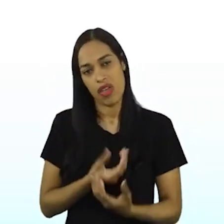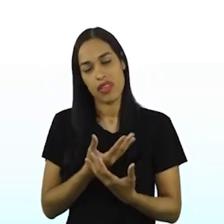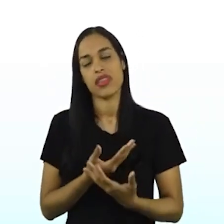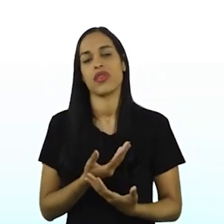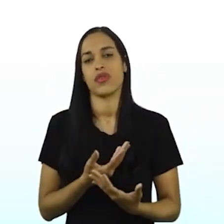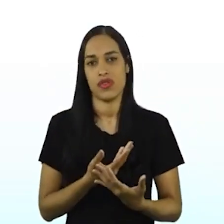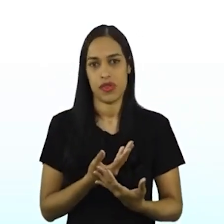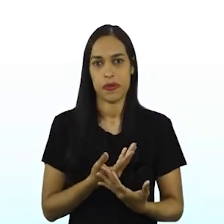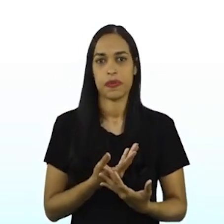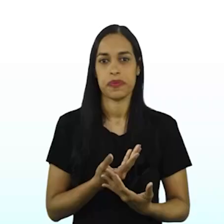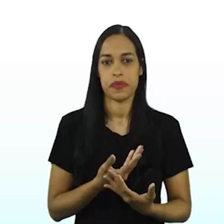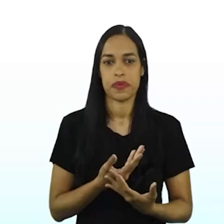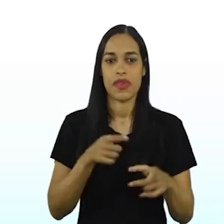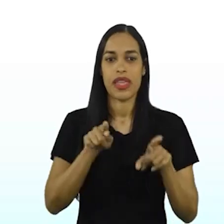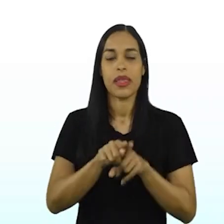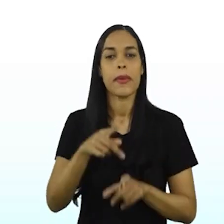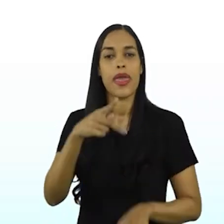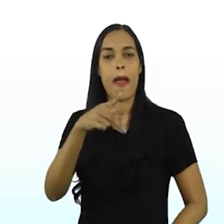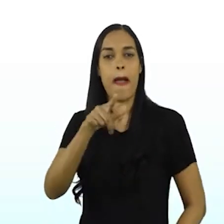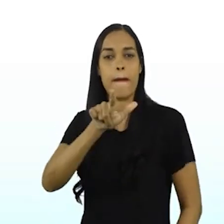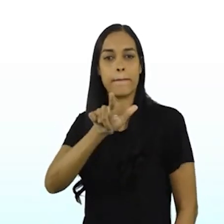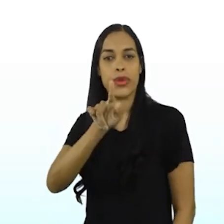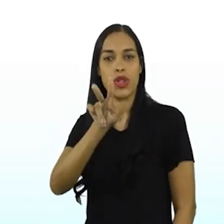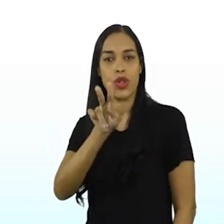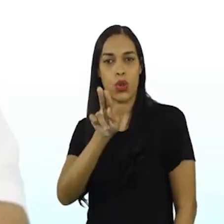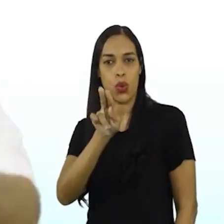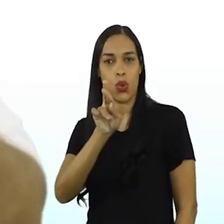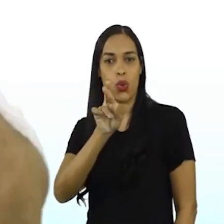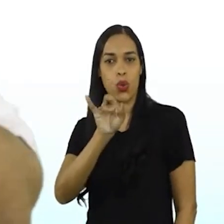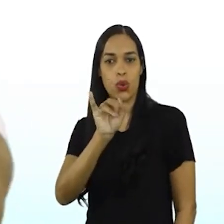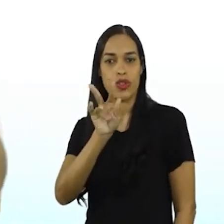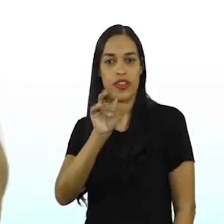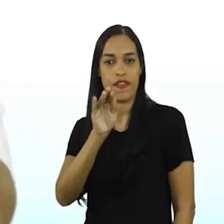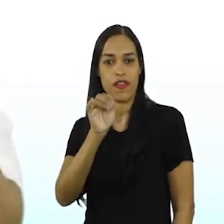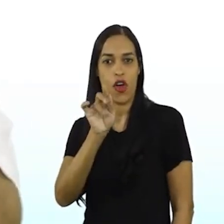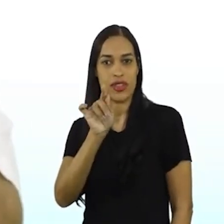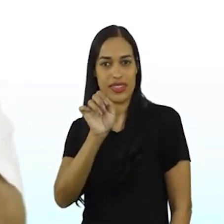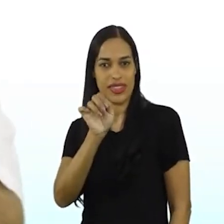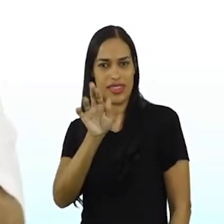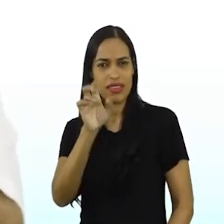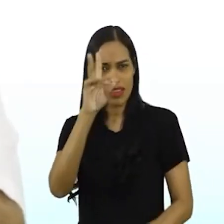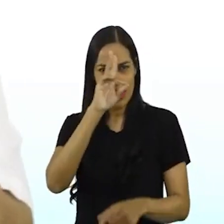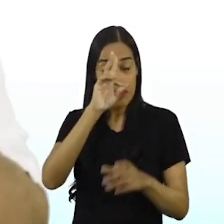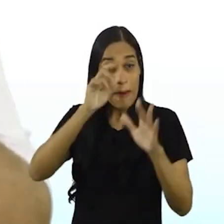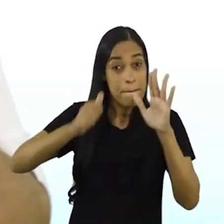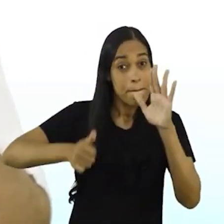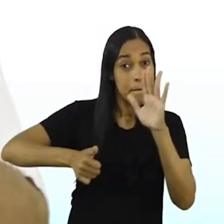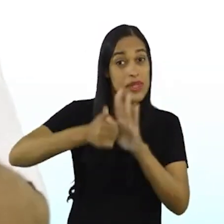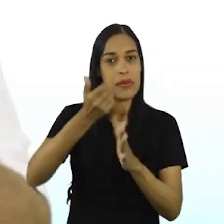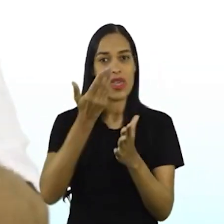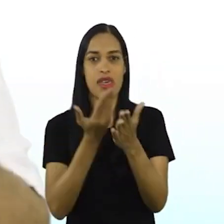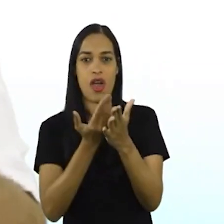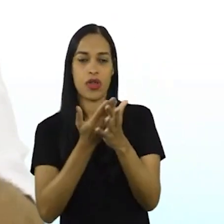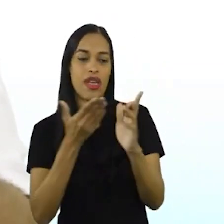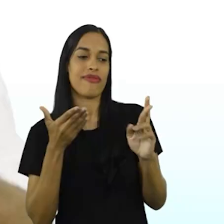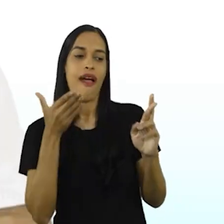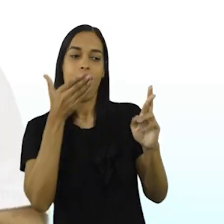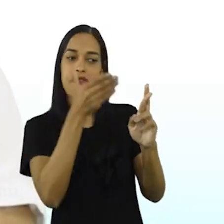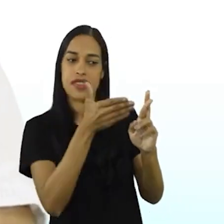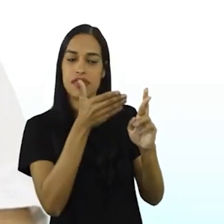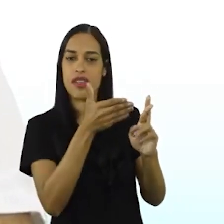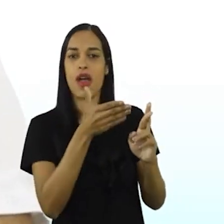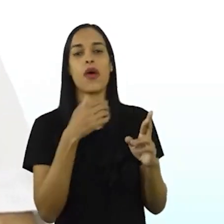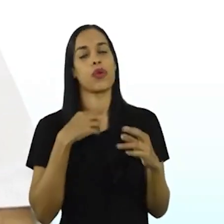poéticos. E a chamada plurivocidade. Na nossa primeira aula de funções da linguagem, quando a gente falou da função